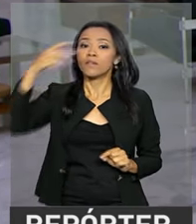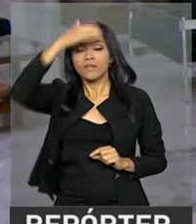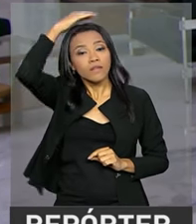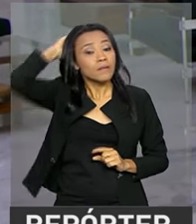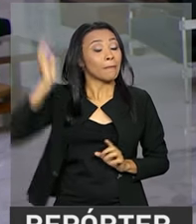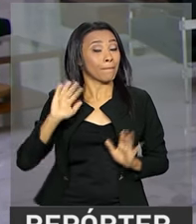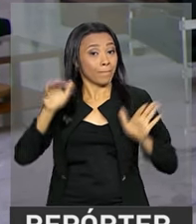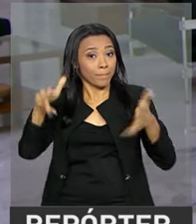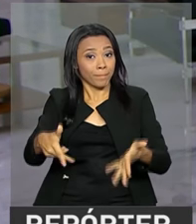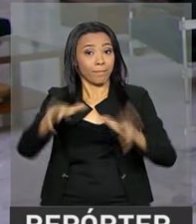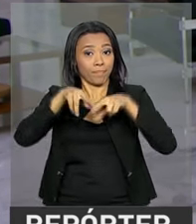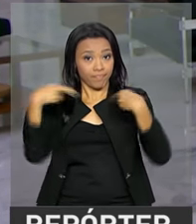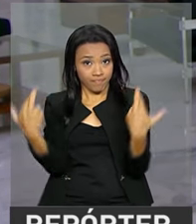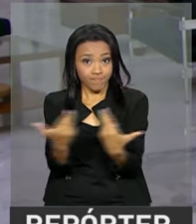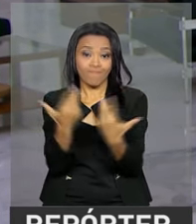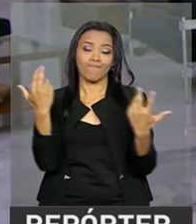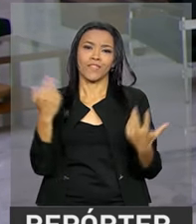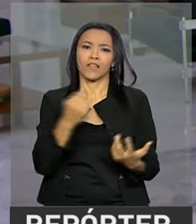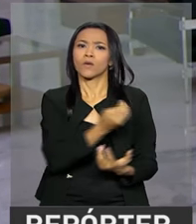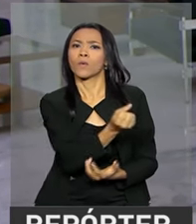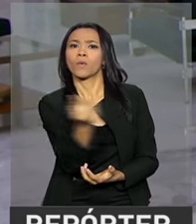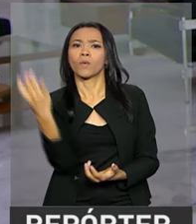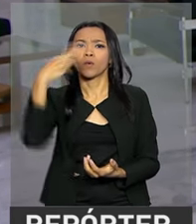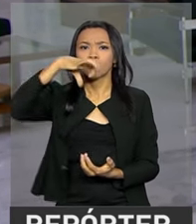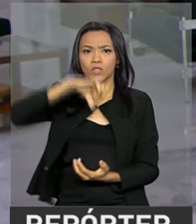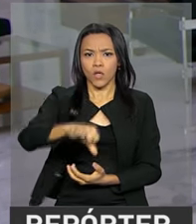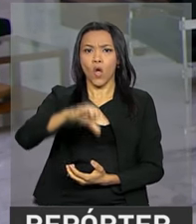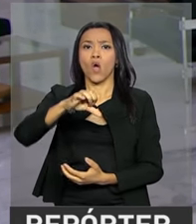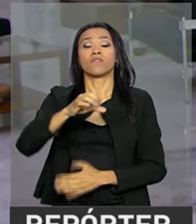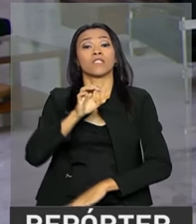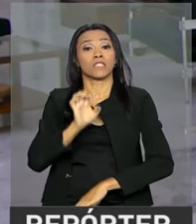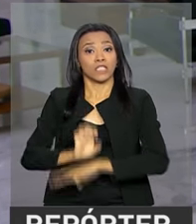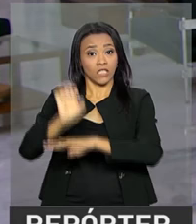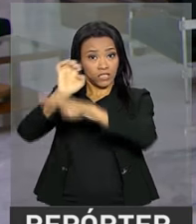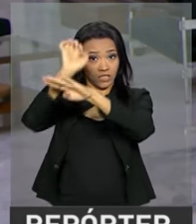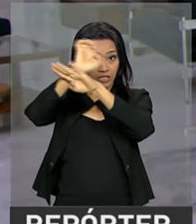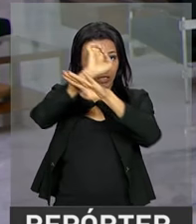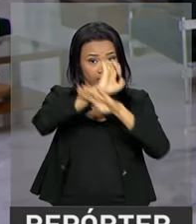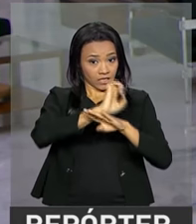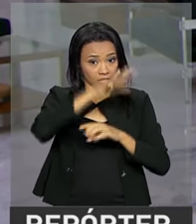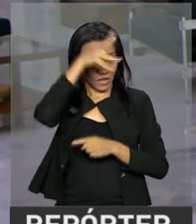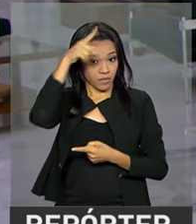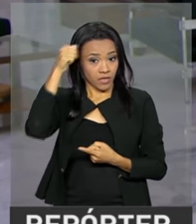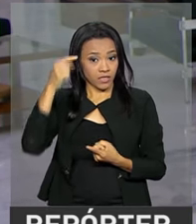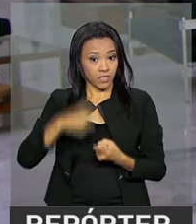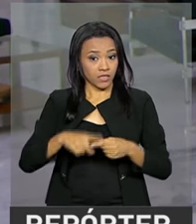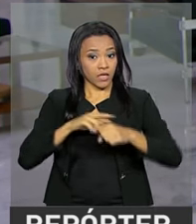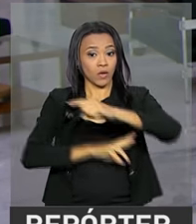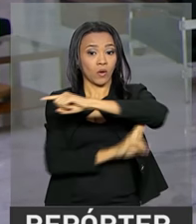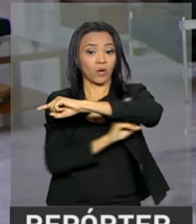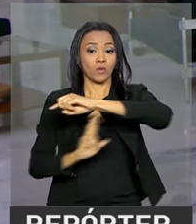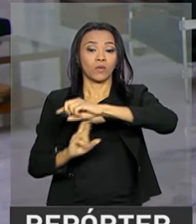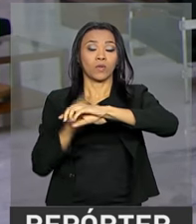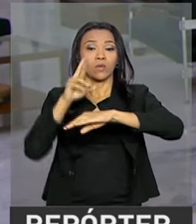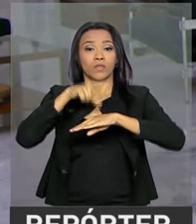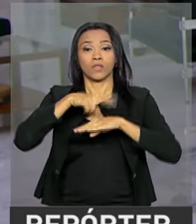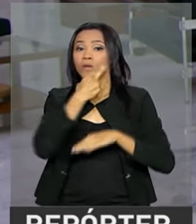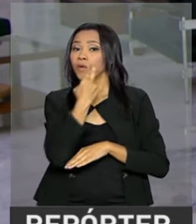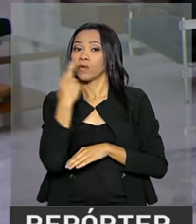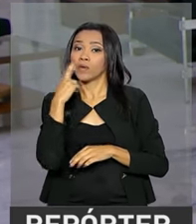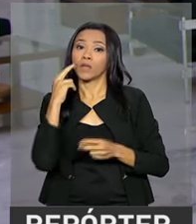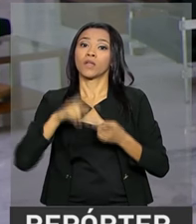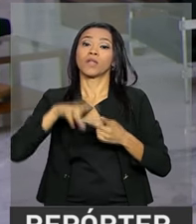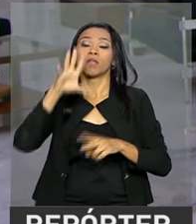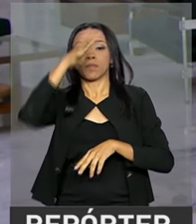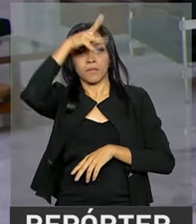participou de uma reunião com governadores de 9 estados: Acre, Amazonas, Rondônia, Roraima, Mato Grosso do